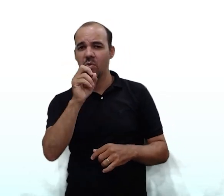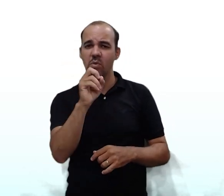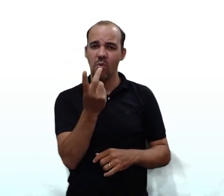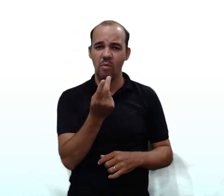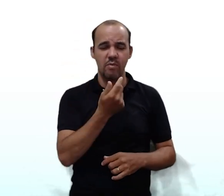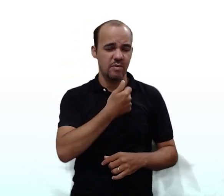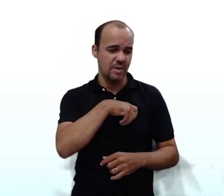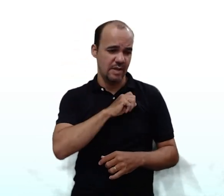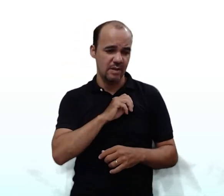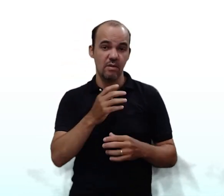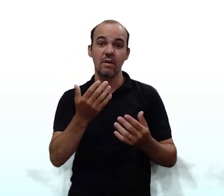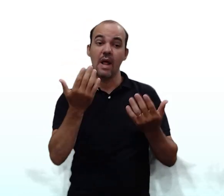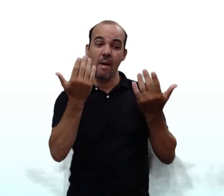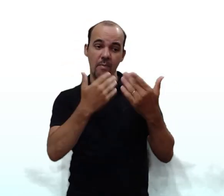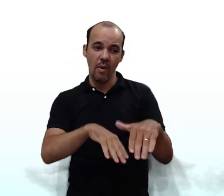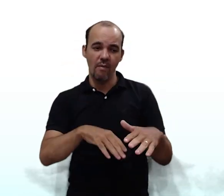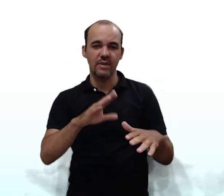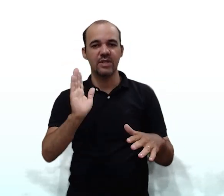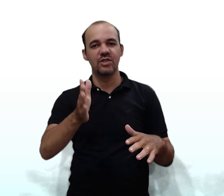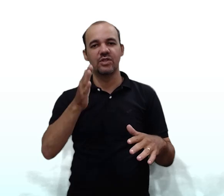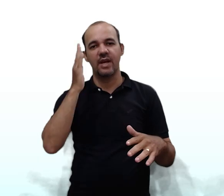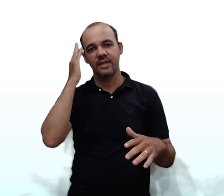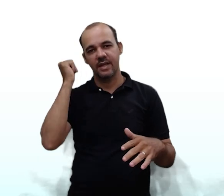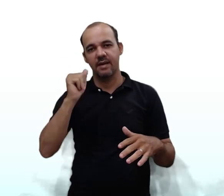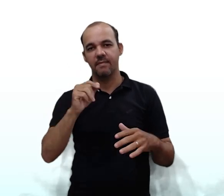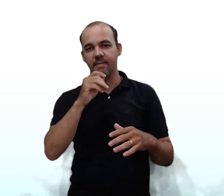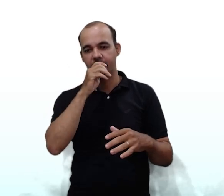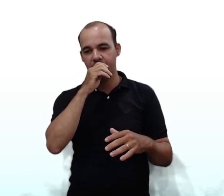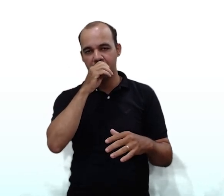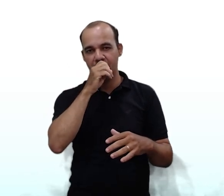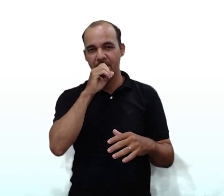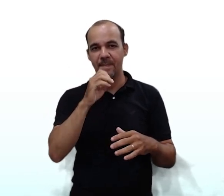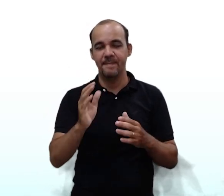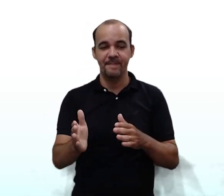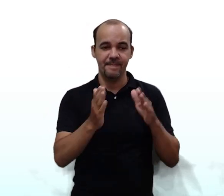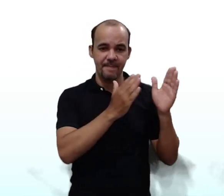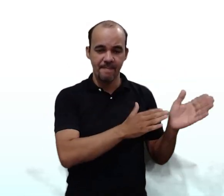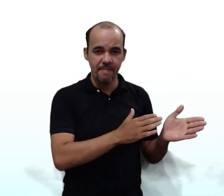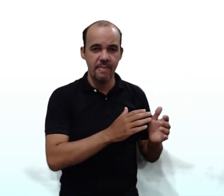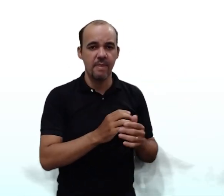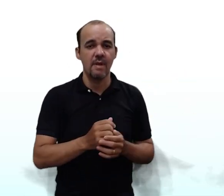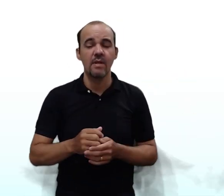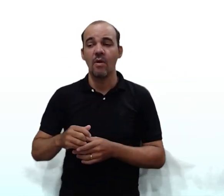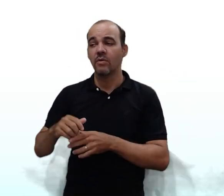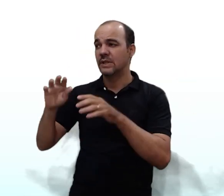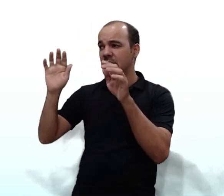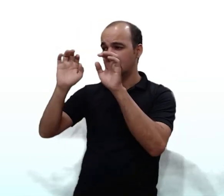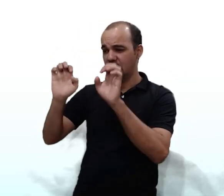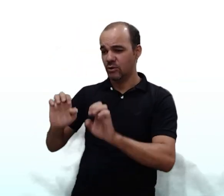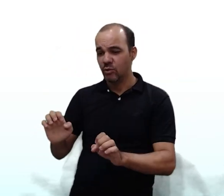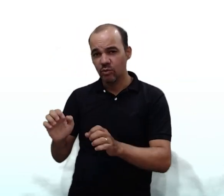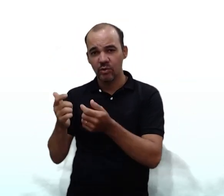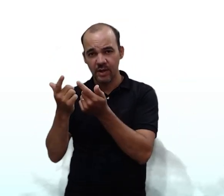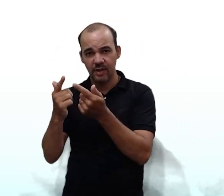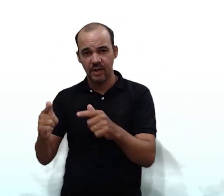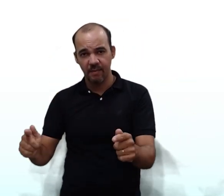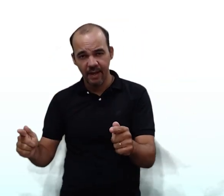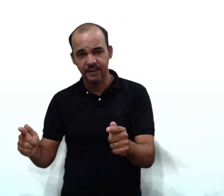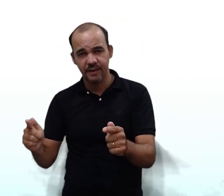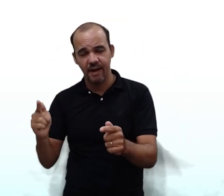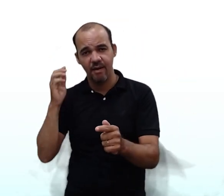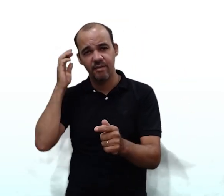mais esperto do que é que você vai encontrar por ali. E aí, eu te disse agora há pouco, falando da estrutura, você pode ver na nossa tela,